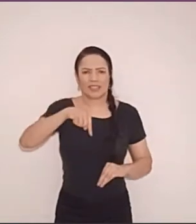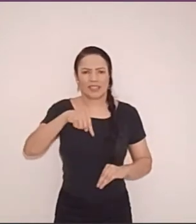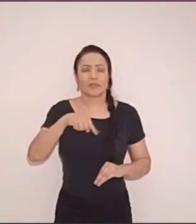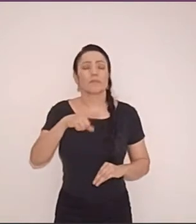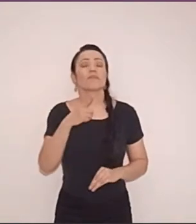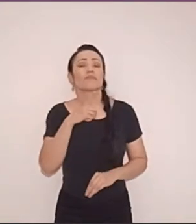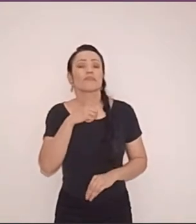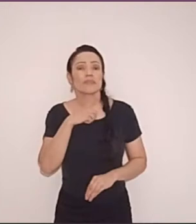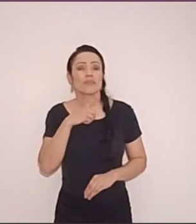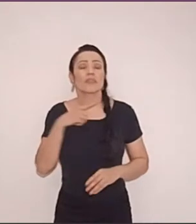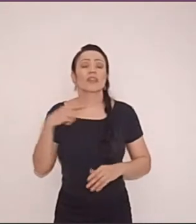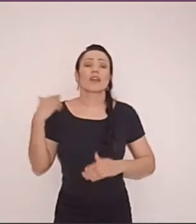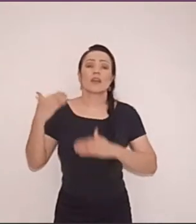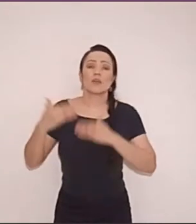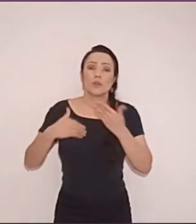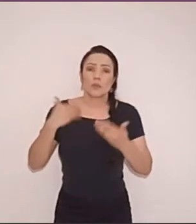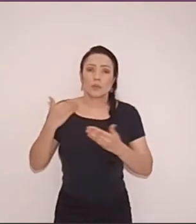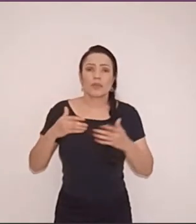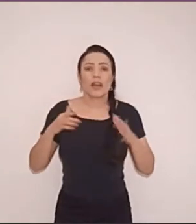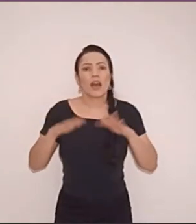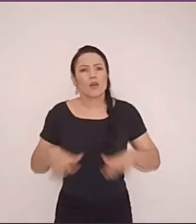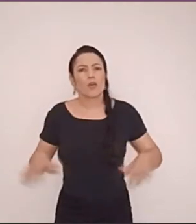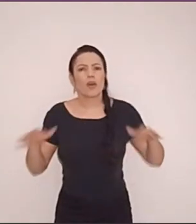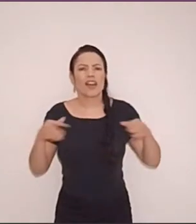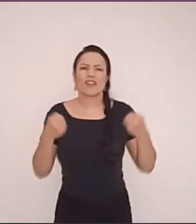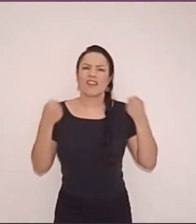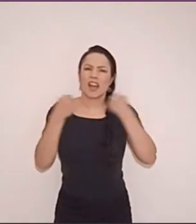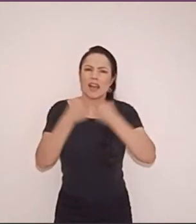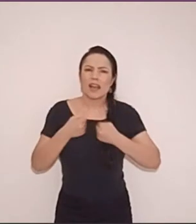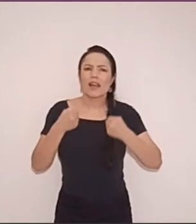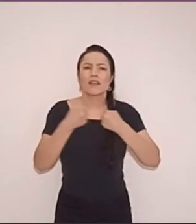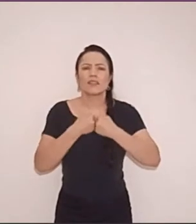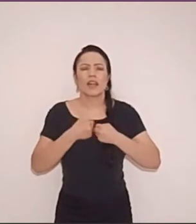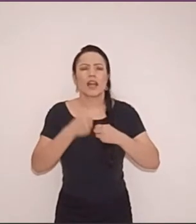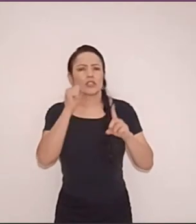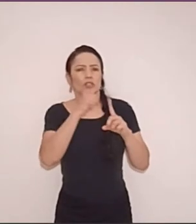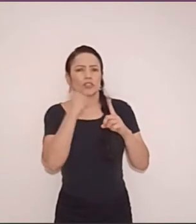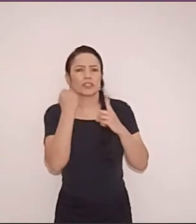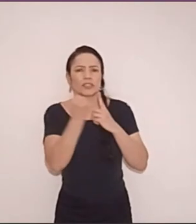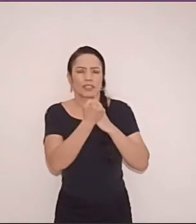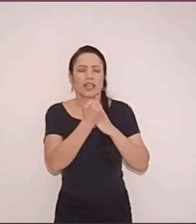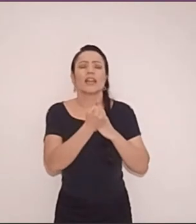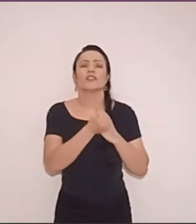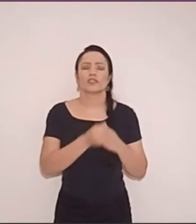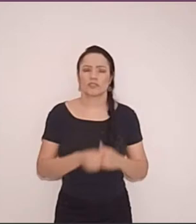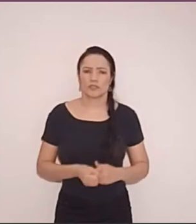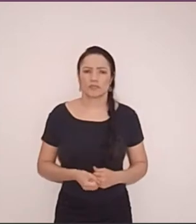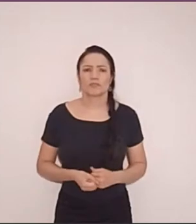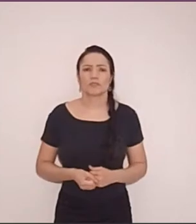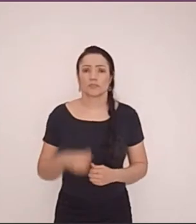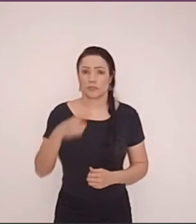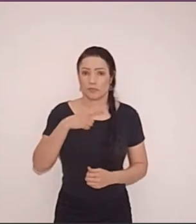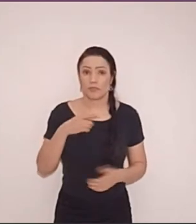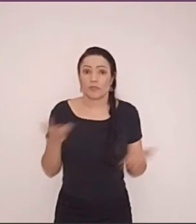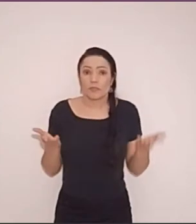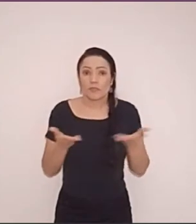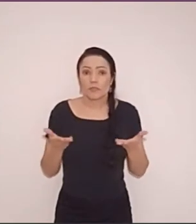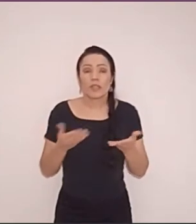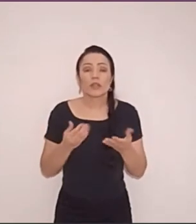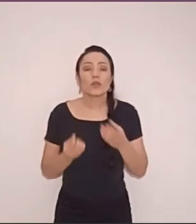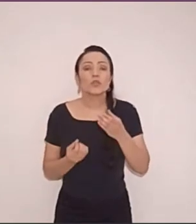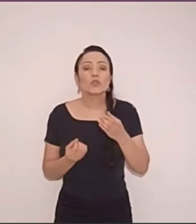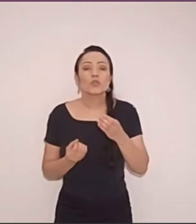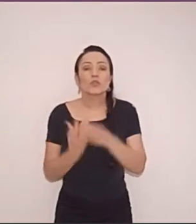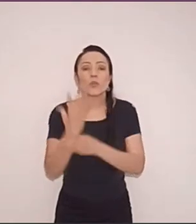eu fui durante esse grande enfrentamento com a sociedade eu Cristã colonialista nós temos agora um novo